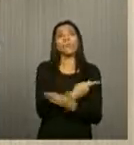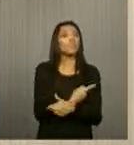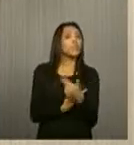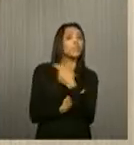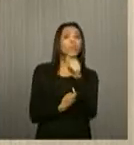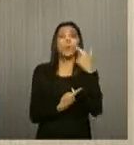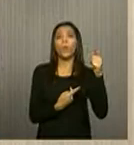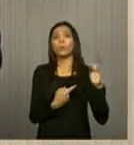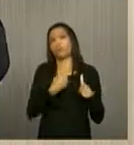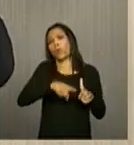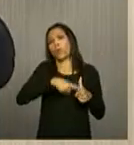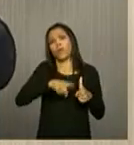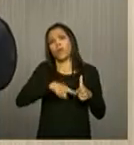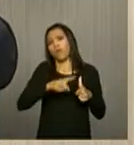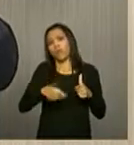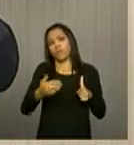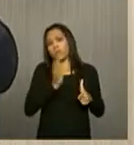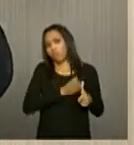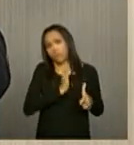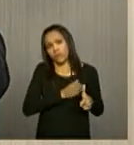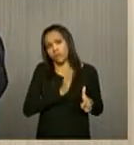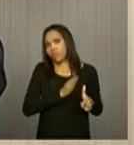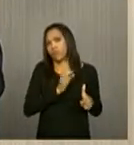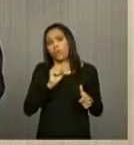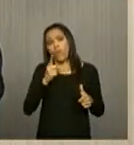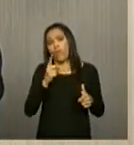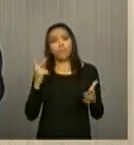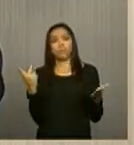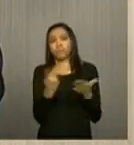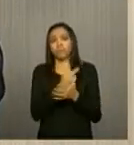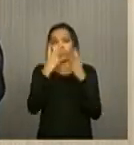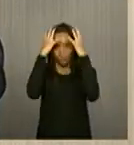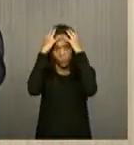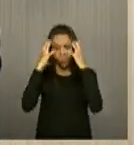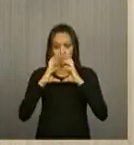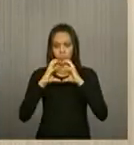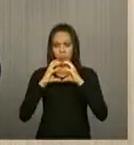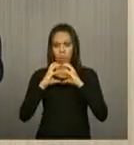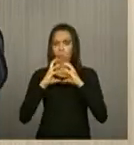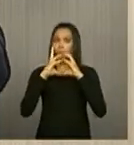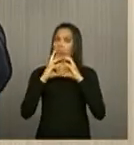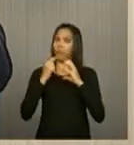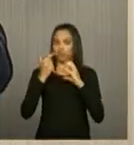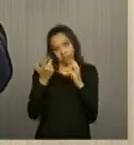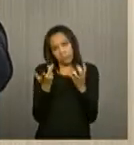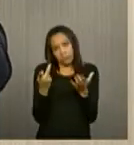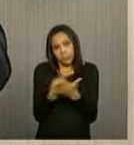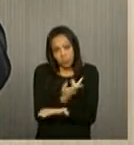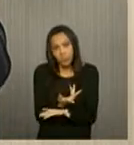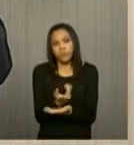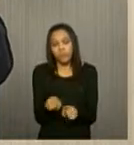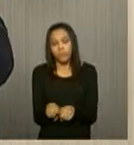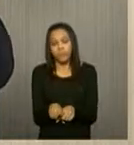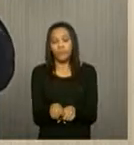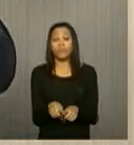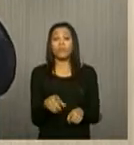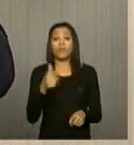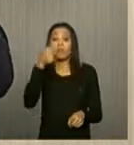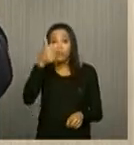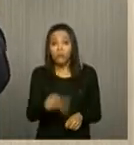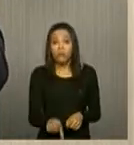cardíacas ou até mesmo por patologias cerebrovasculares com tudo inobstante a